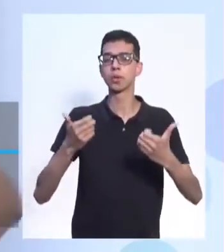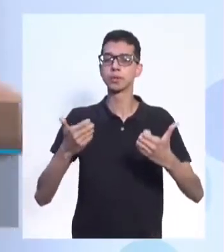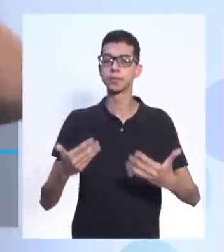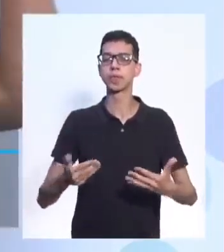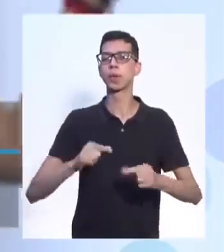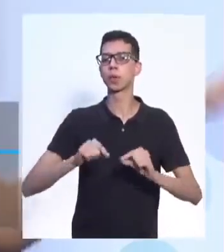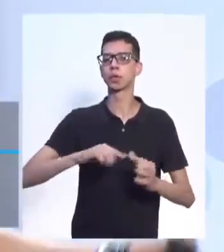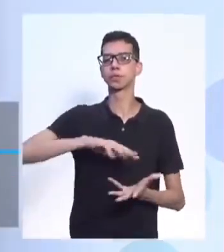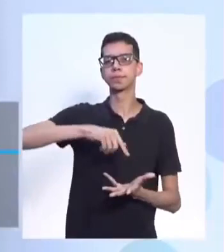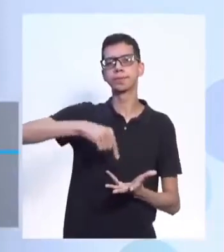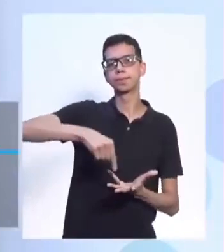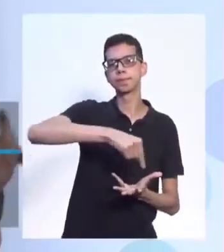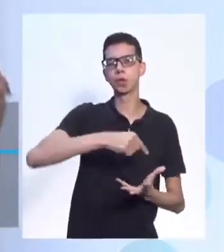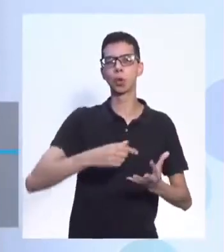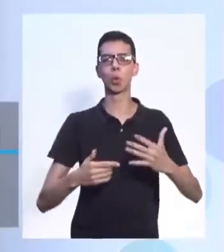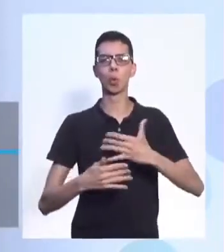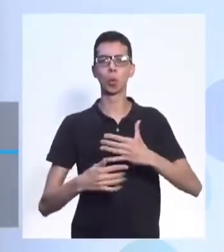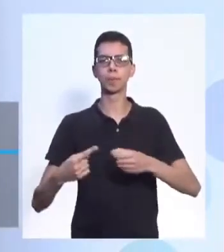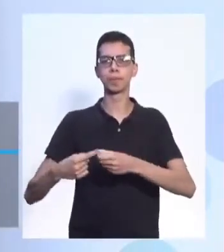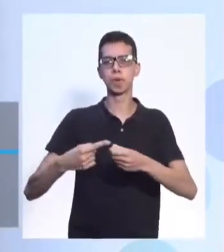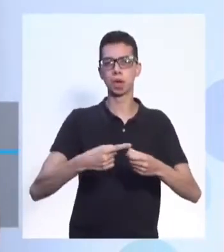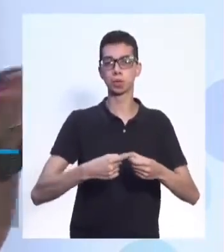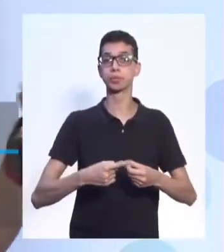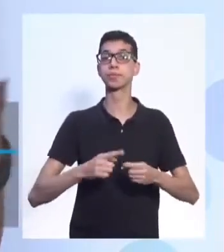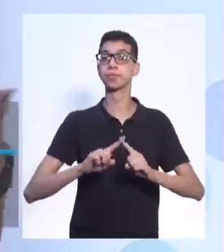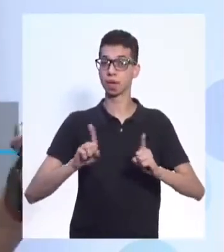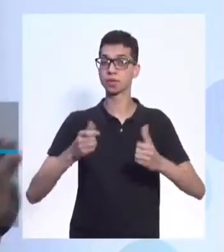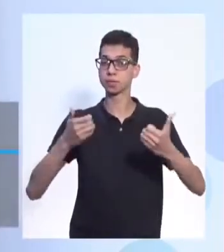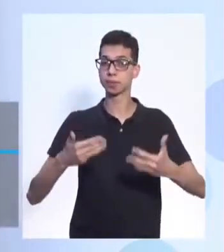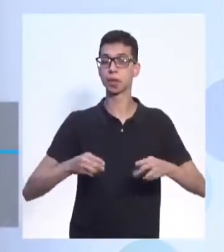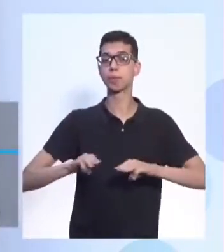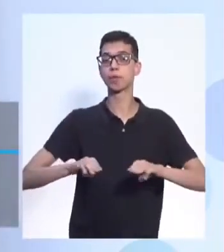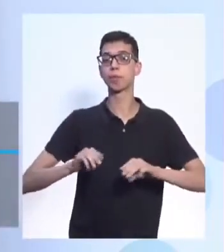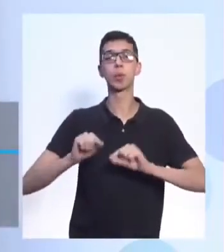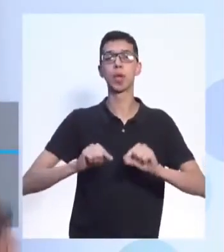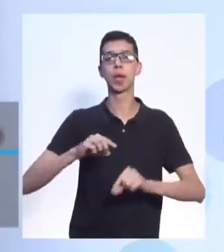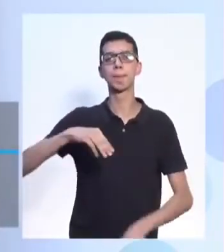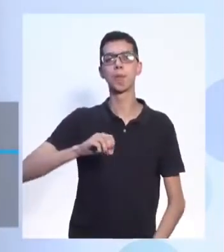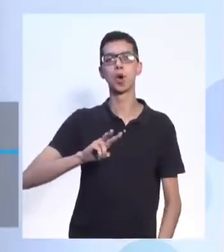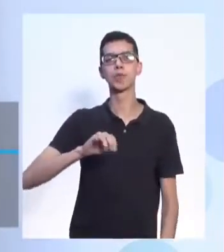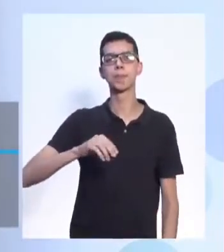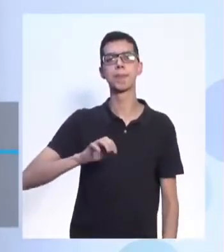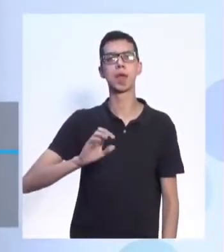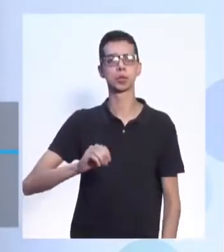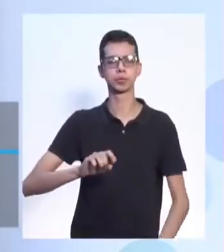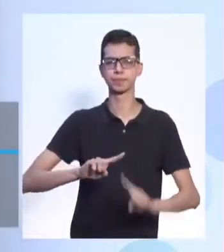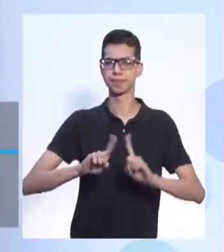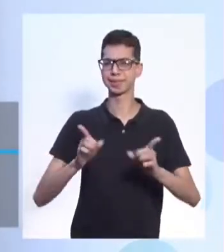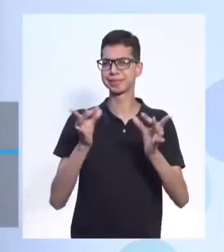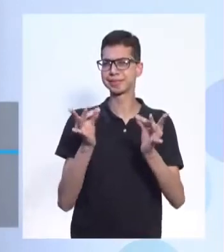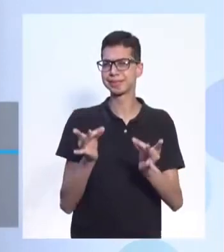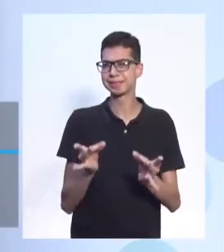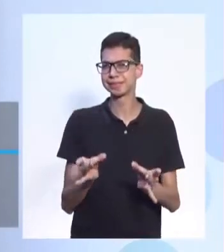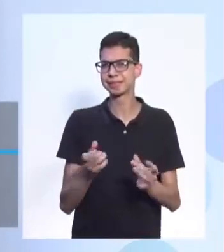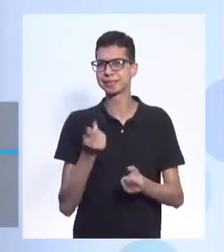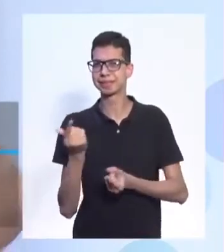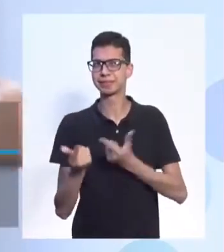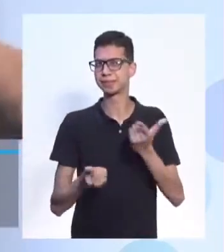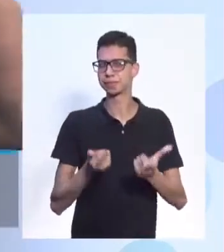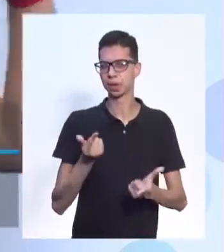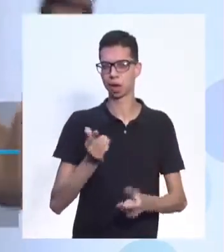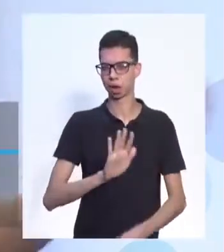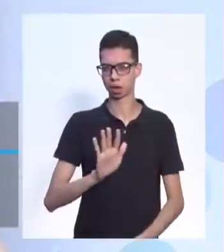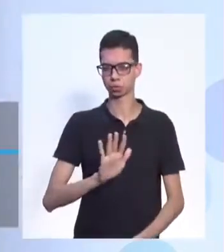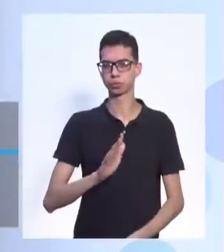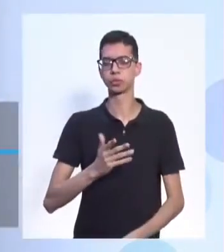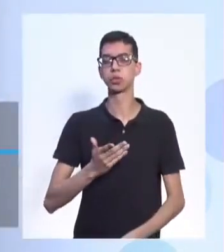urbanos. Aqui a gente está dando um panorama geral do que é um movimento, mas a gente não está falando de movimentos assim muito específicos, tá? Então, para